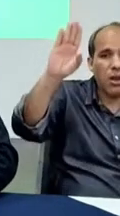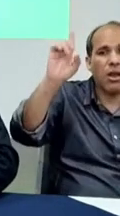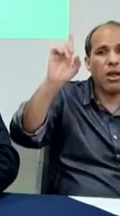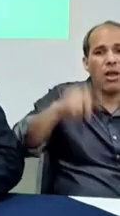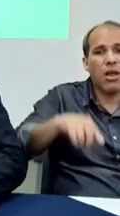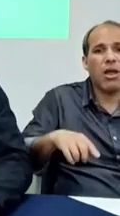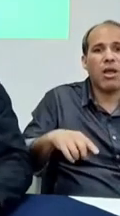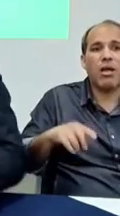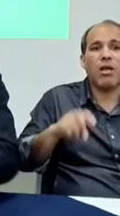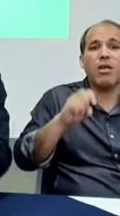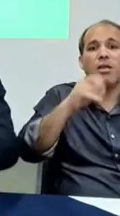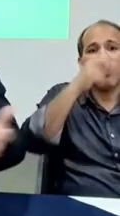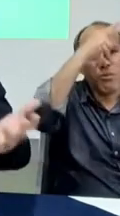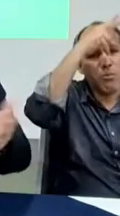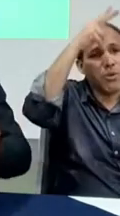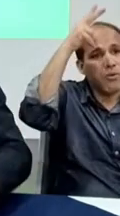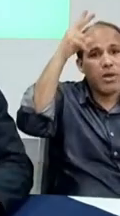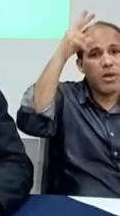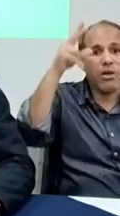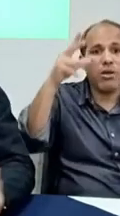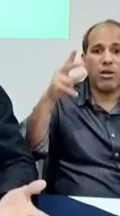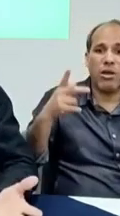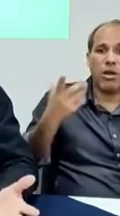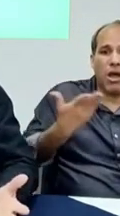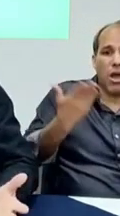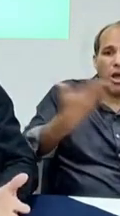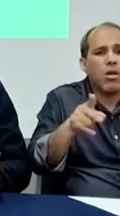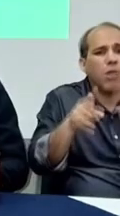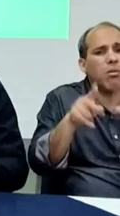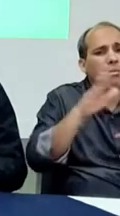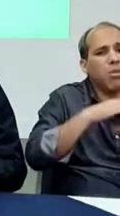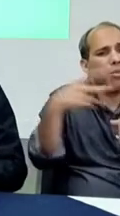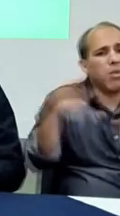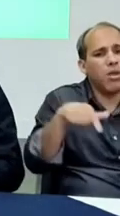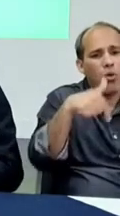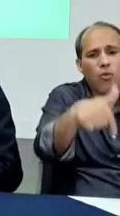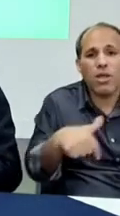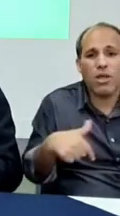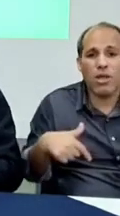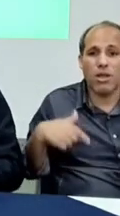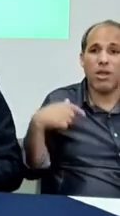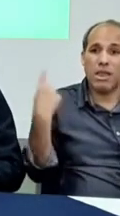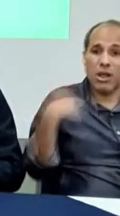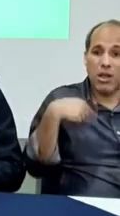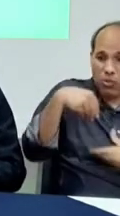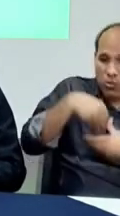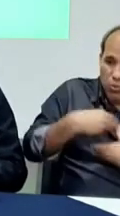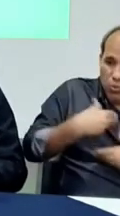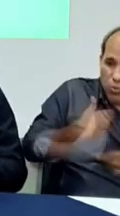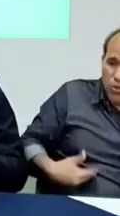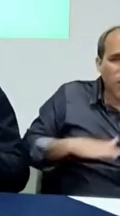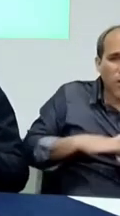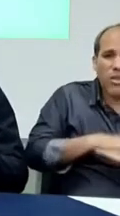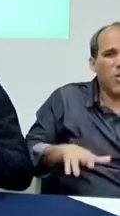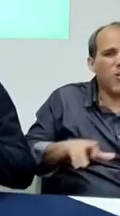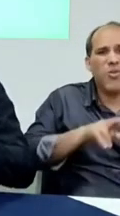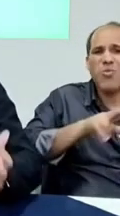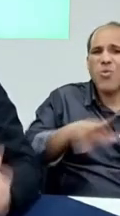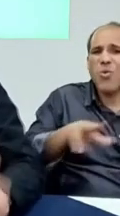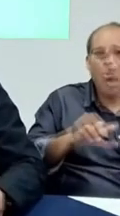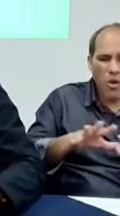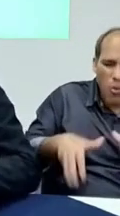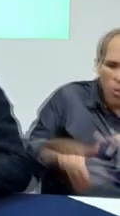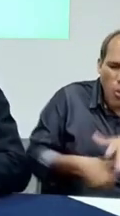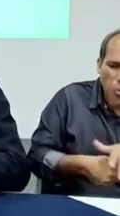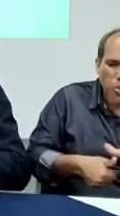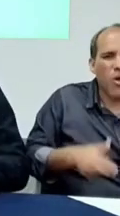pelo pastor tal. É para dar um moral para ele, nada demais. E você pode ver, não foi corrupção, é da forma que está acostumada a